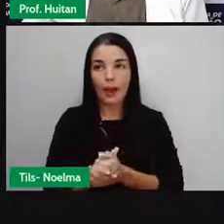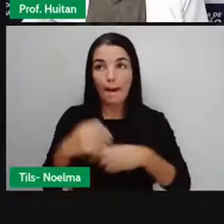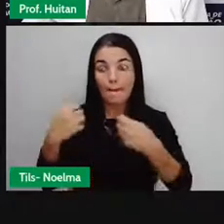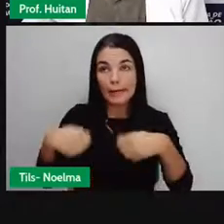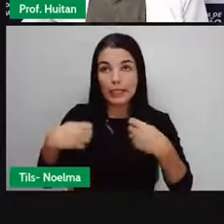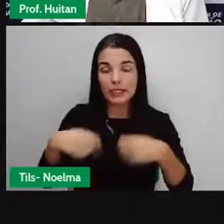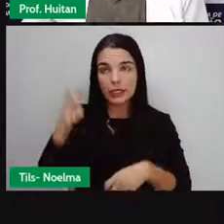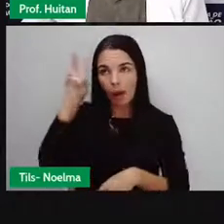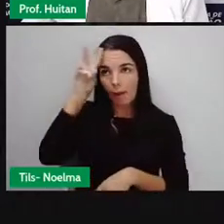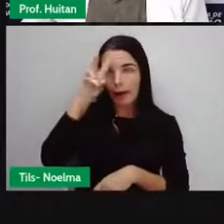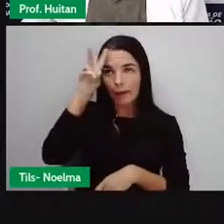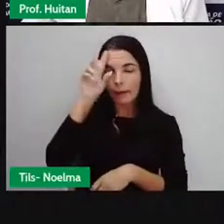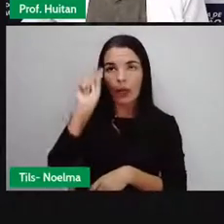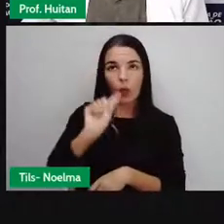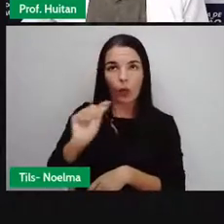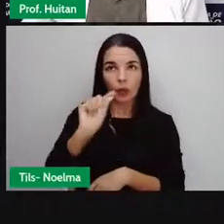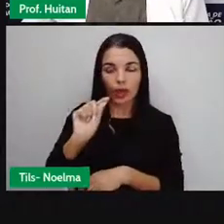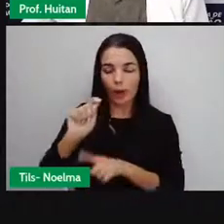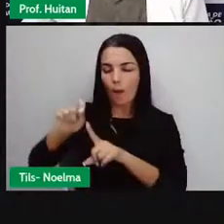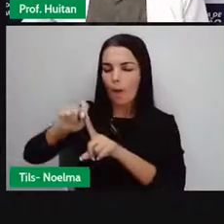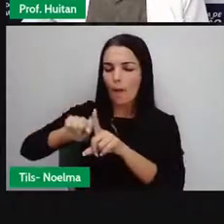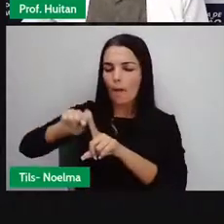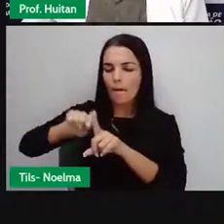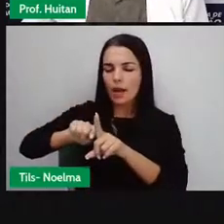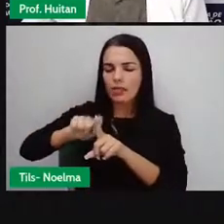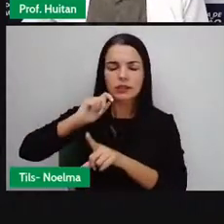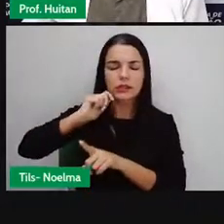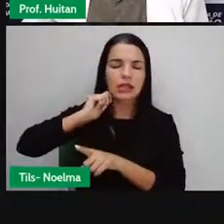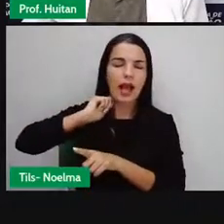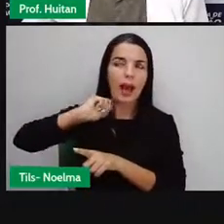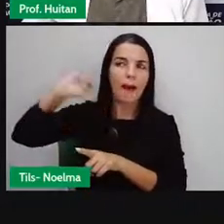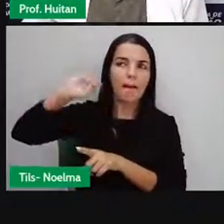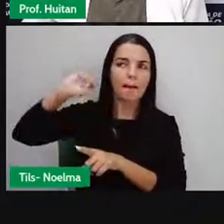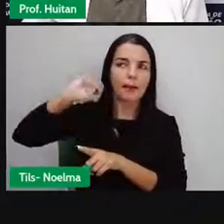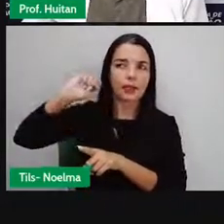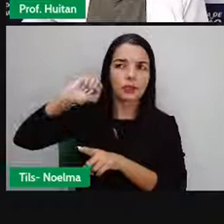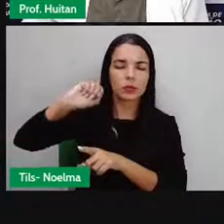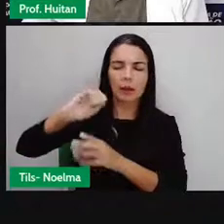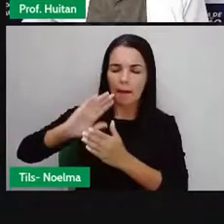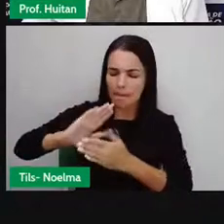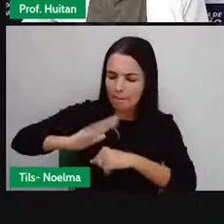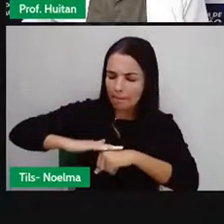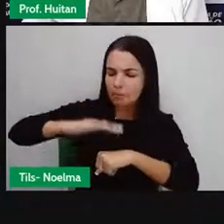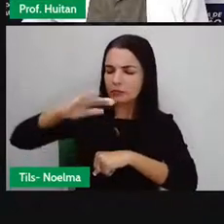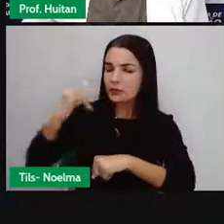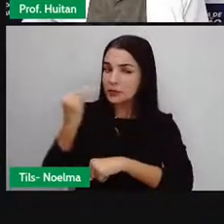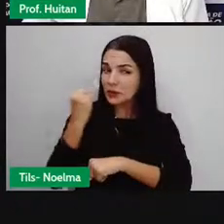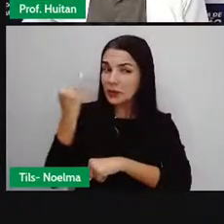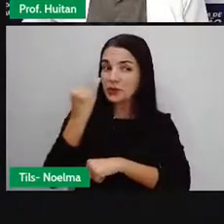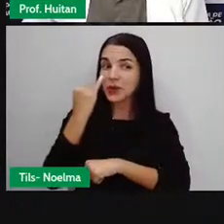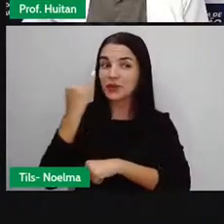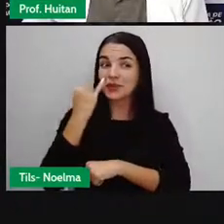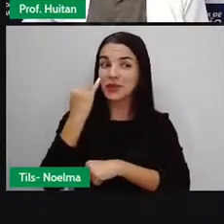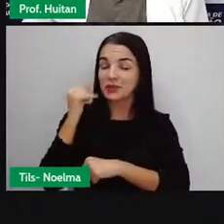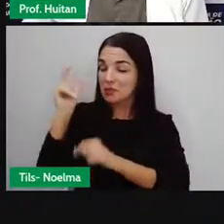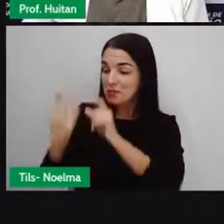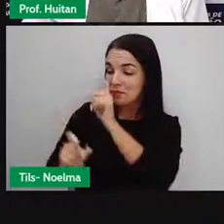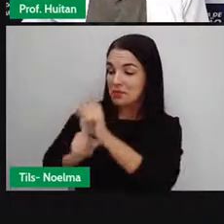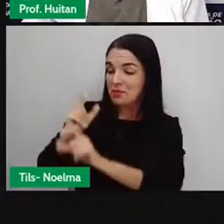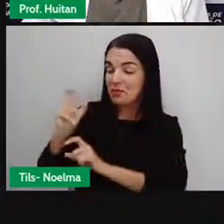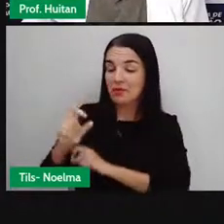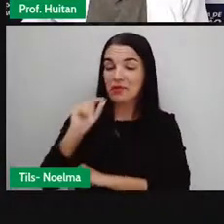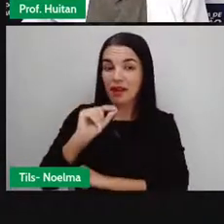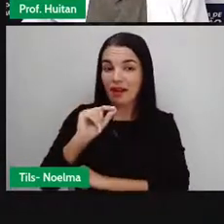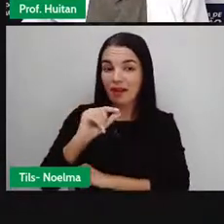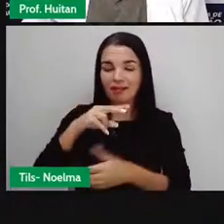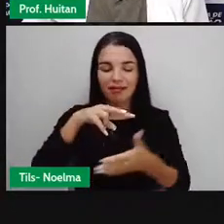o seguinte: o mês de abril é um mês muito importante no que diz respeito à leitura, né? Porque